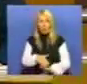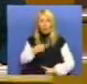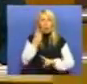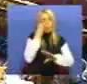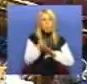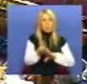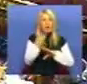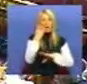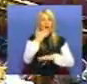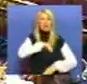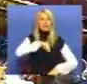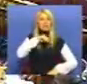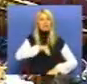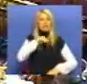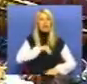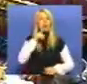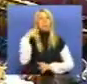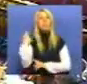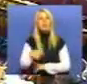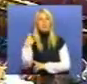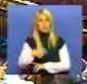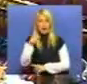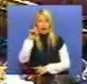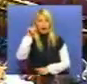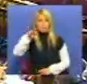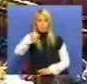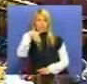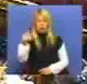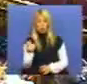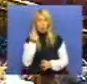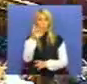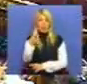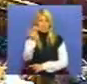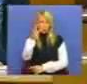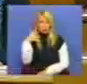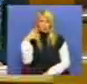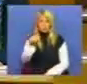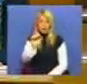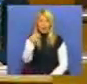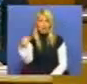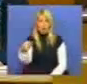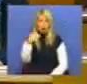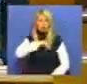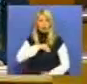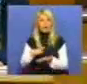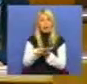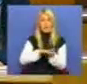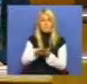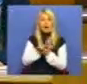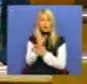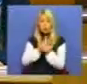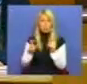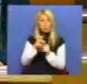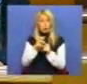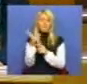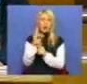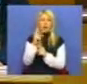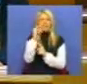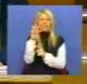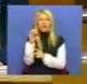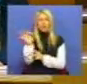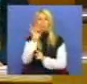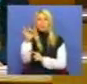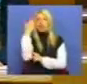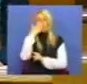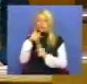presidente. Almerindo Marques ganha hoje quase 14 mil euros de salário base, a que acrescem possivelmente mais 30%. Se